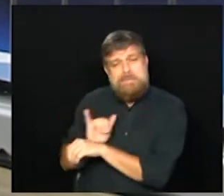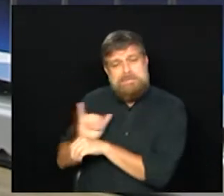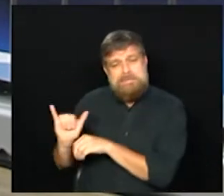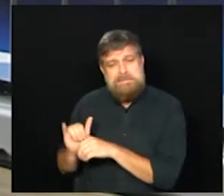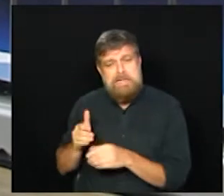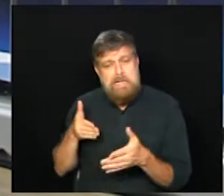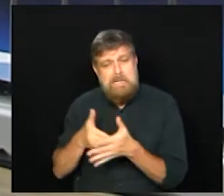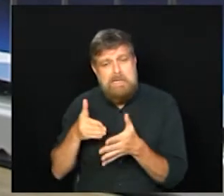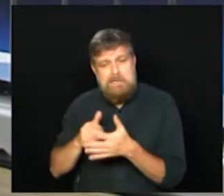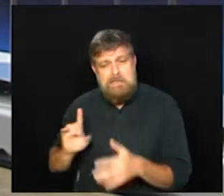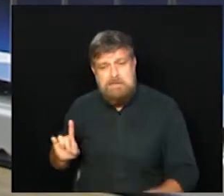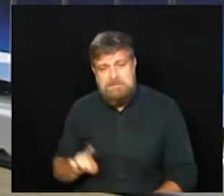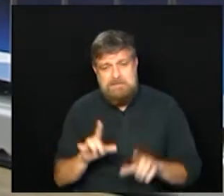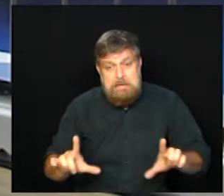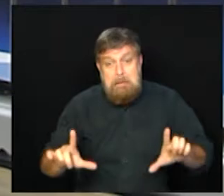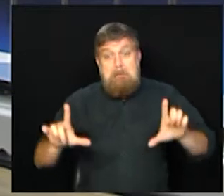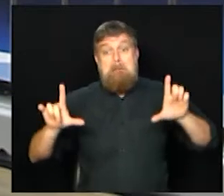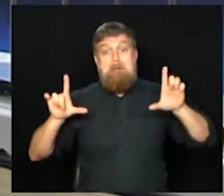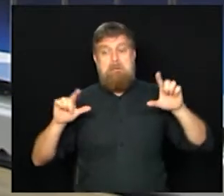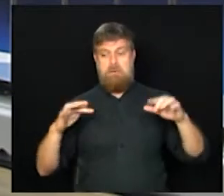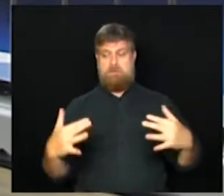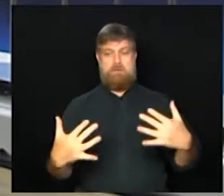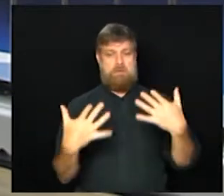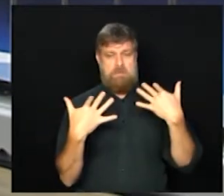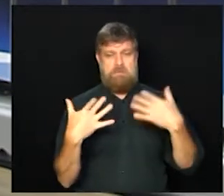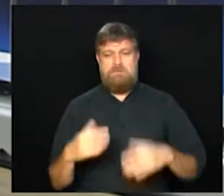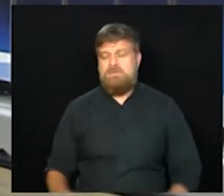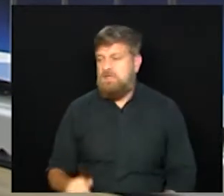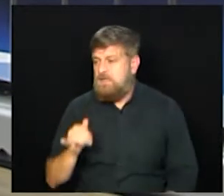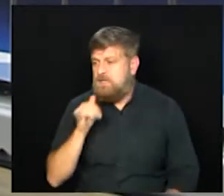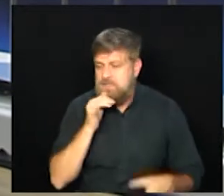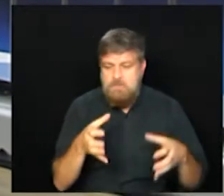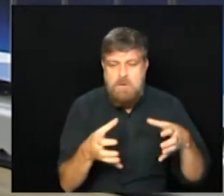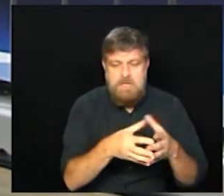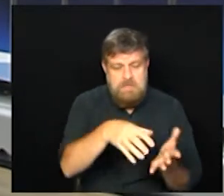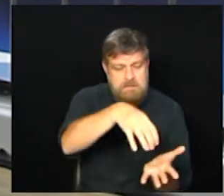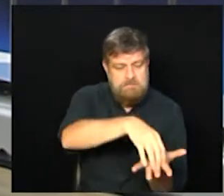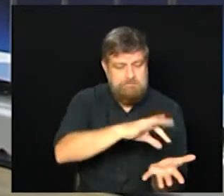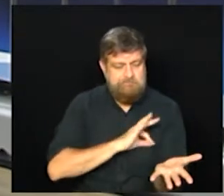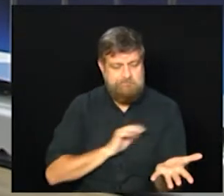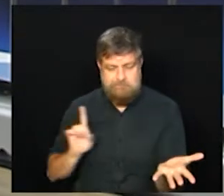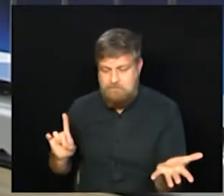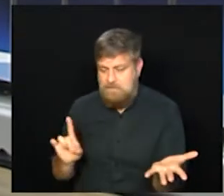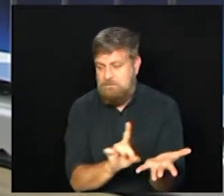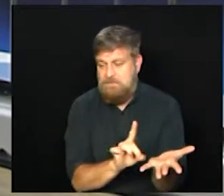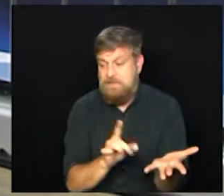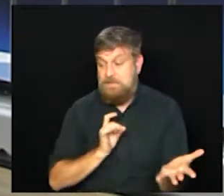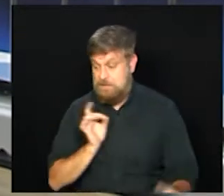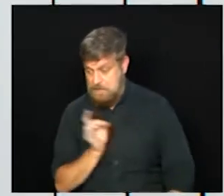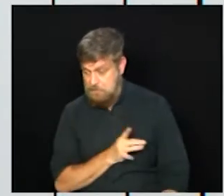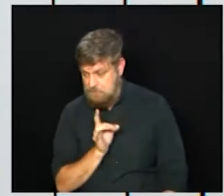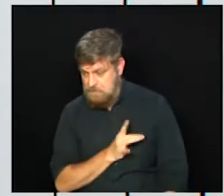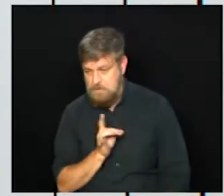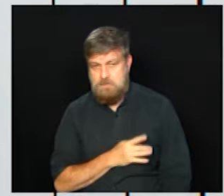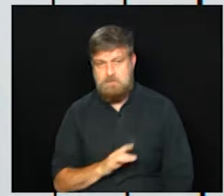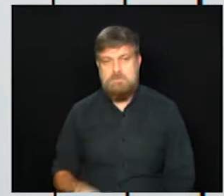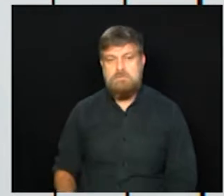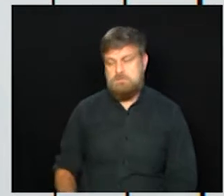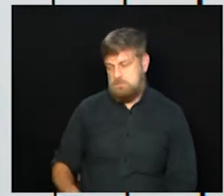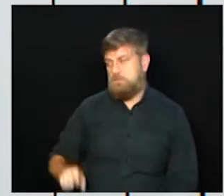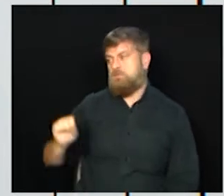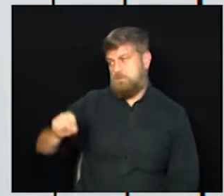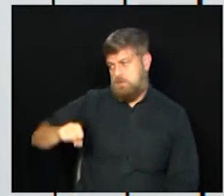essa exposição, ela tem medo de ir numa ONG, numa delegacia e o que vai acontecer depois? Sem sombra de dúvidas,